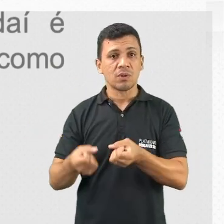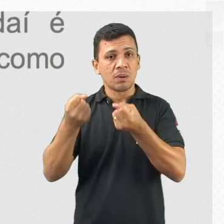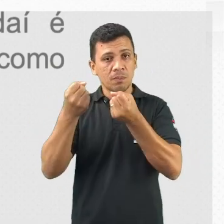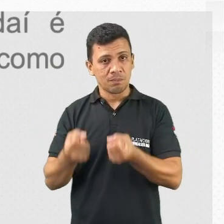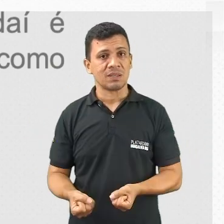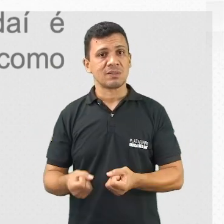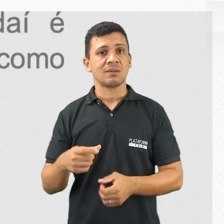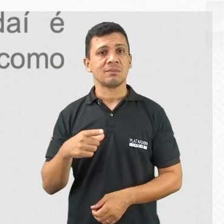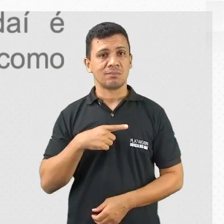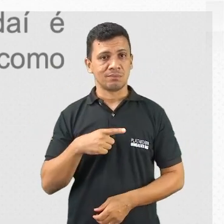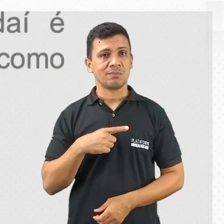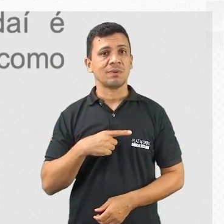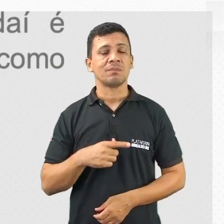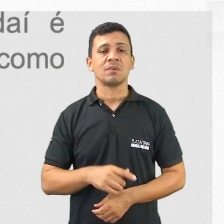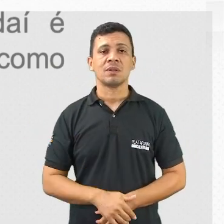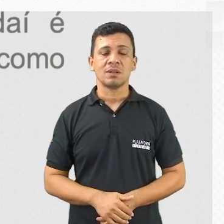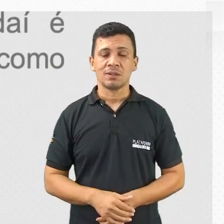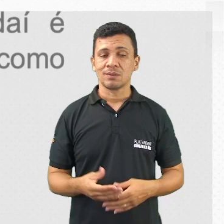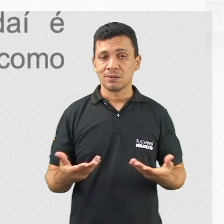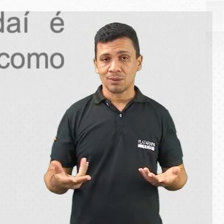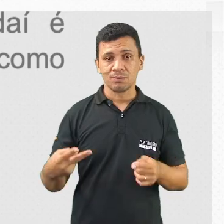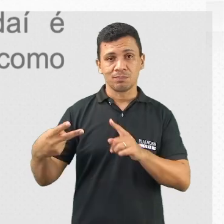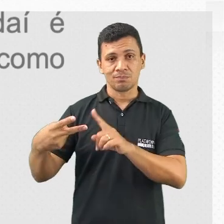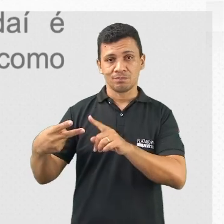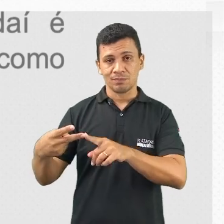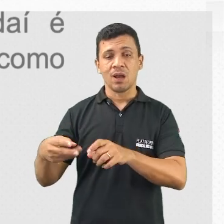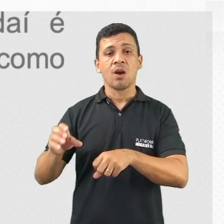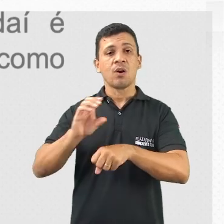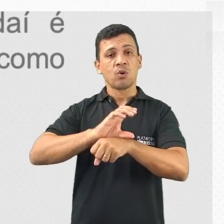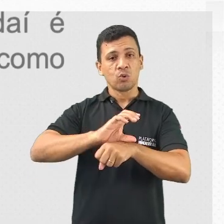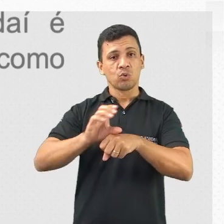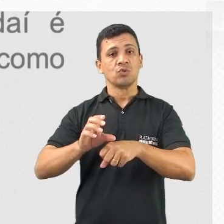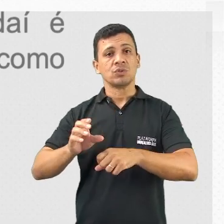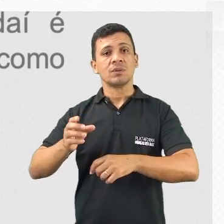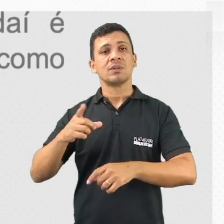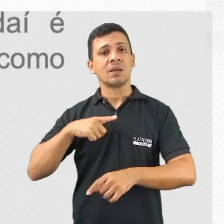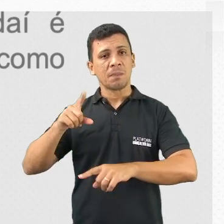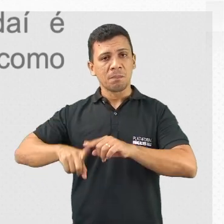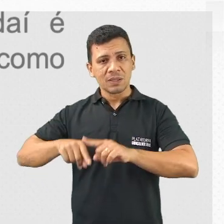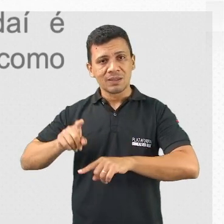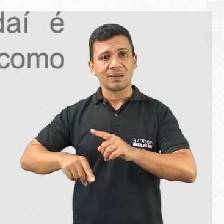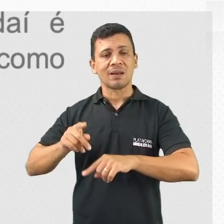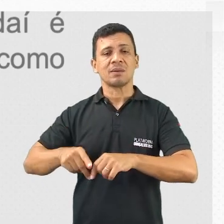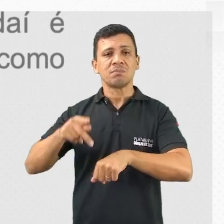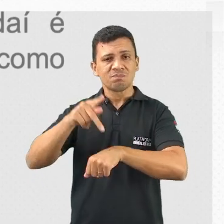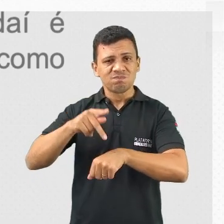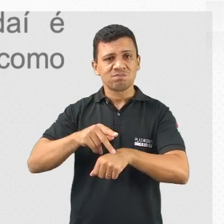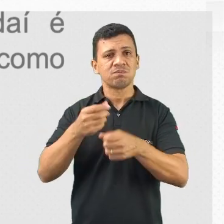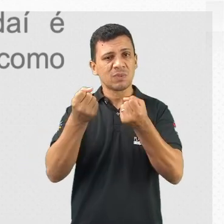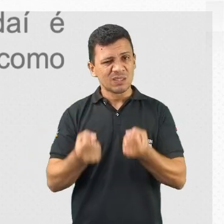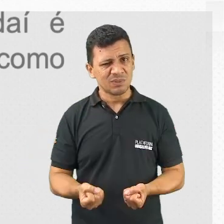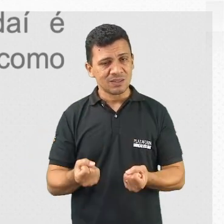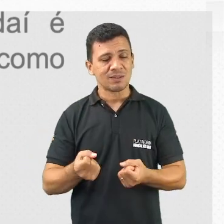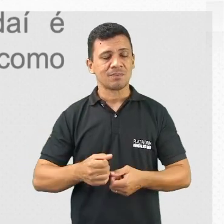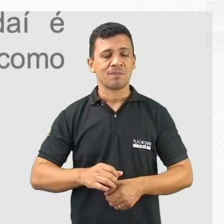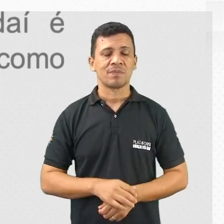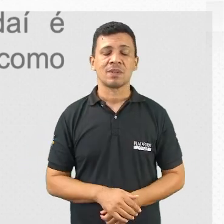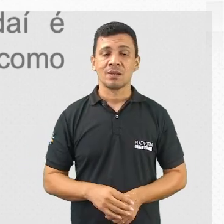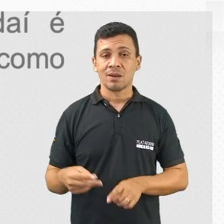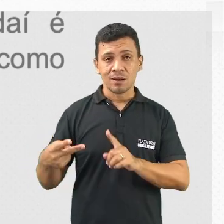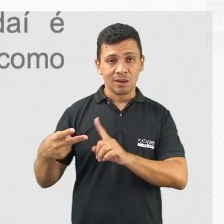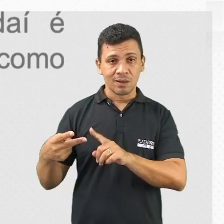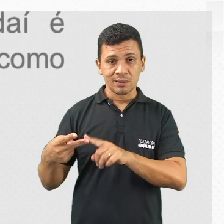mais densas, beleza? Então, não à toa, na crosta oceânica, a gente vai ter materiais mais rochosos, mais pesados. E aí, interessante,